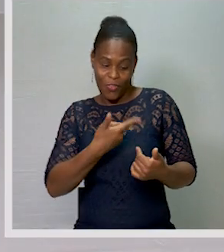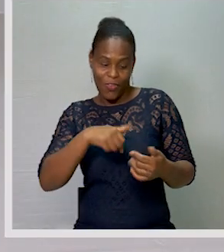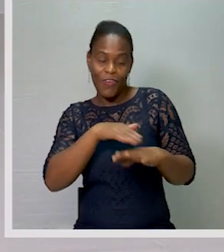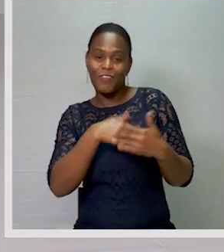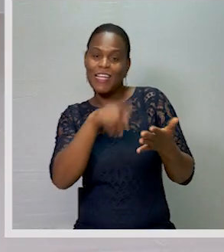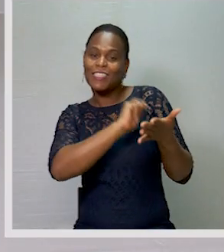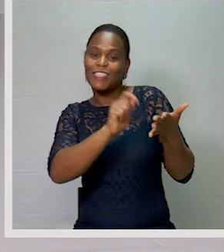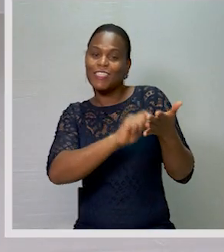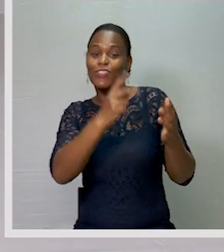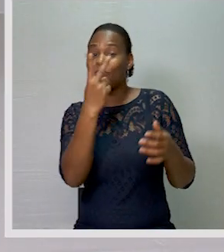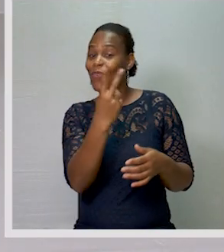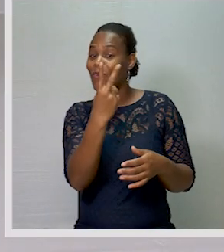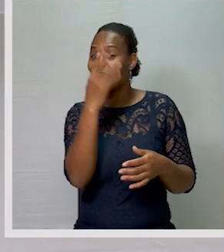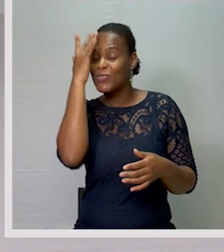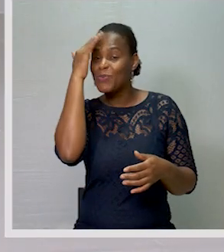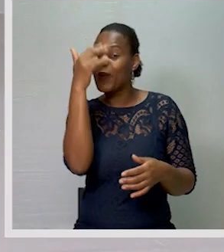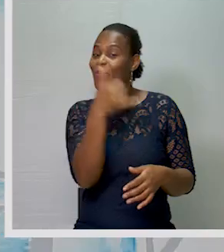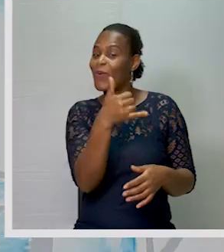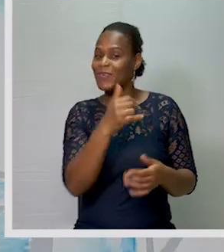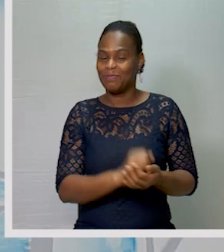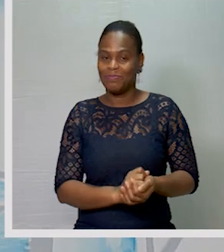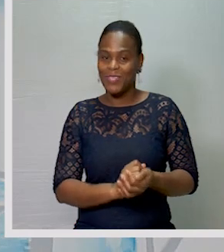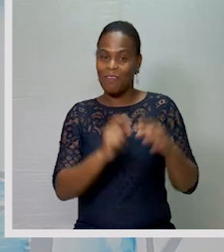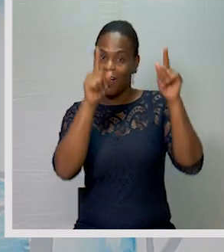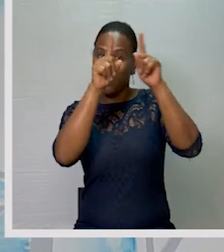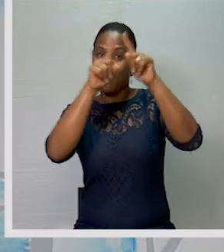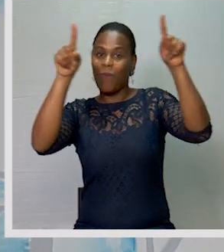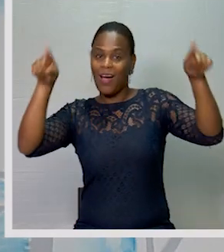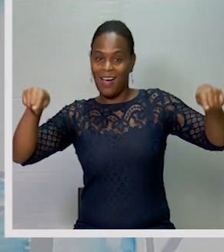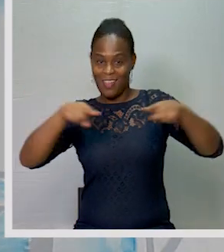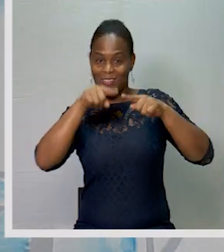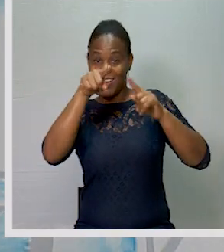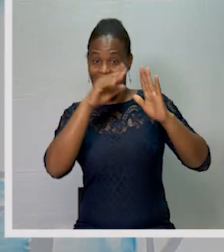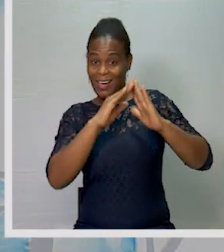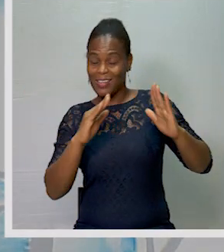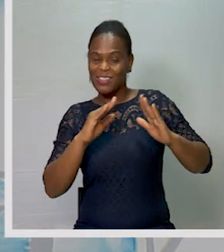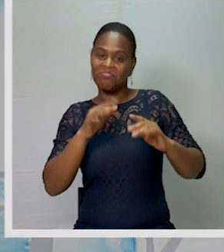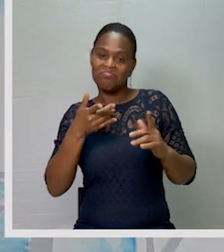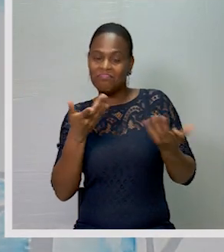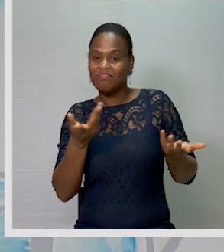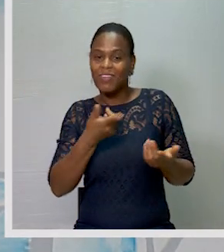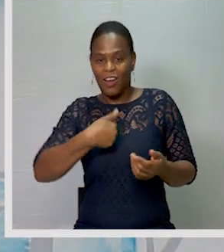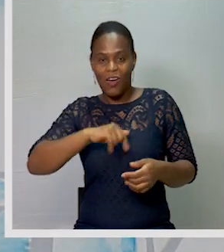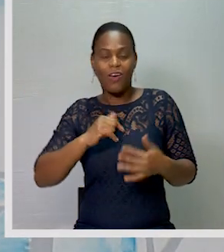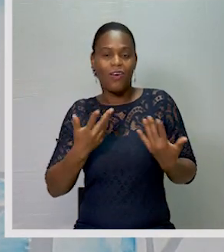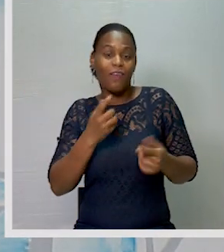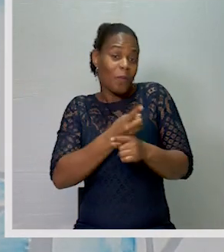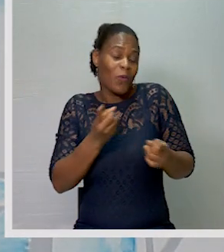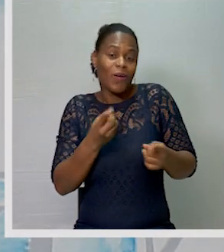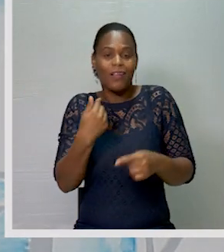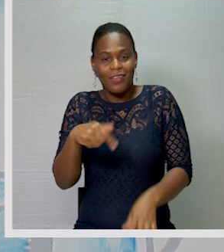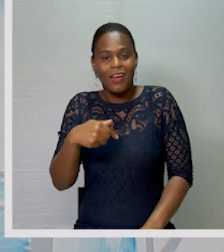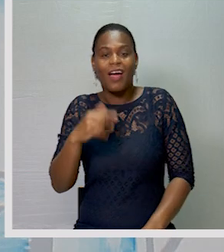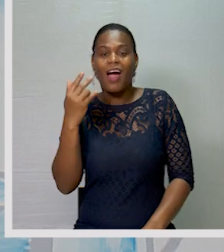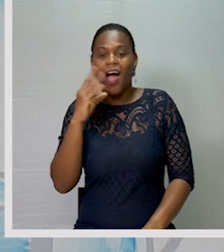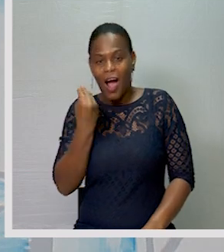passamos para o exercício 2. Vocês não têm um quadro lá em casa, ou pelo menos nós não vamos, porque há